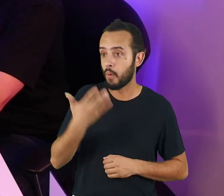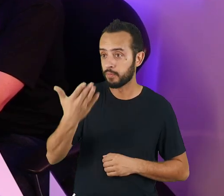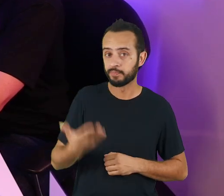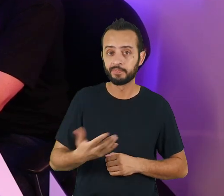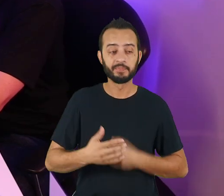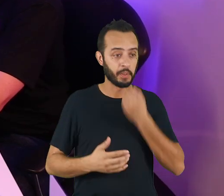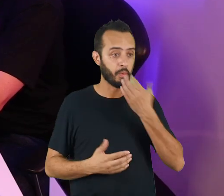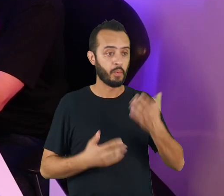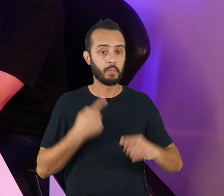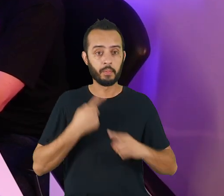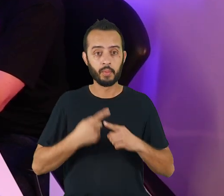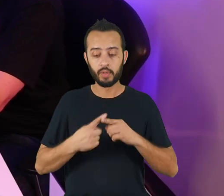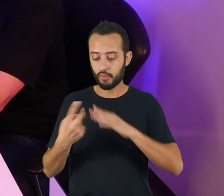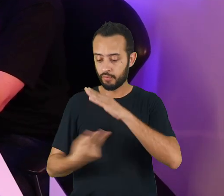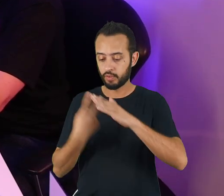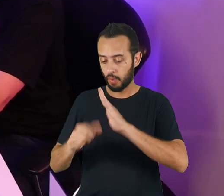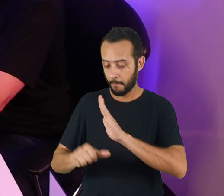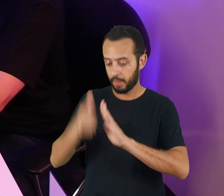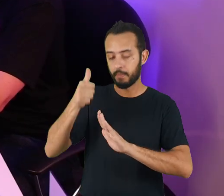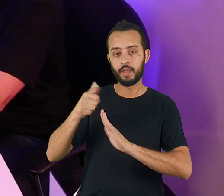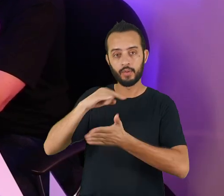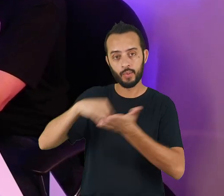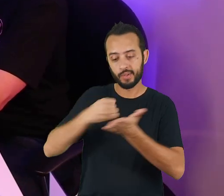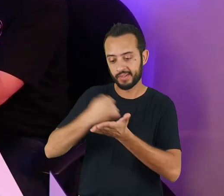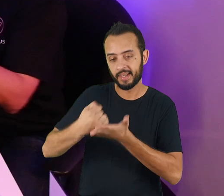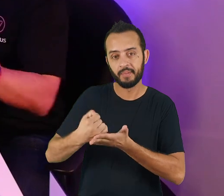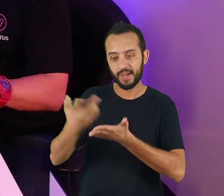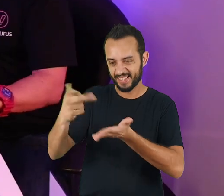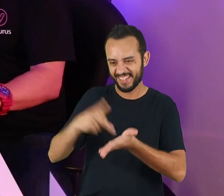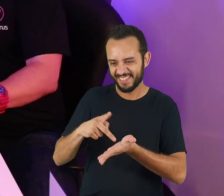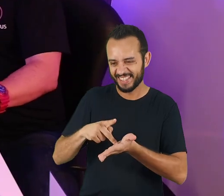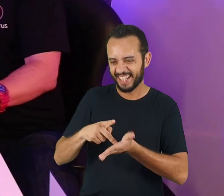bom que bom até porque o venturos é o seu primeiro emprego